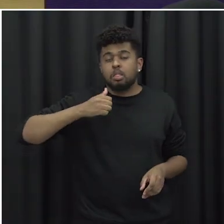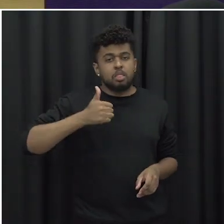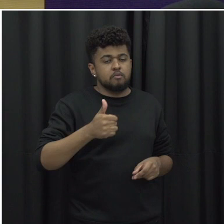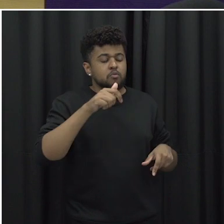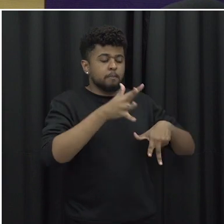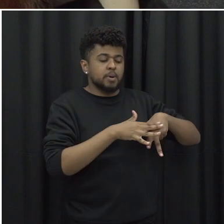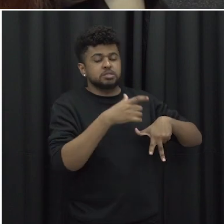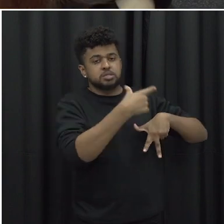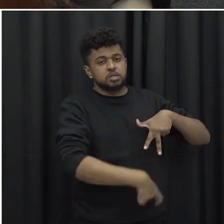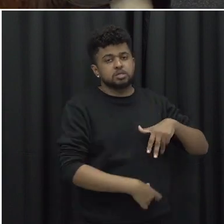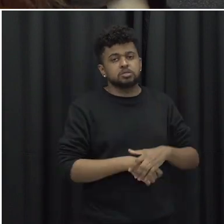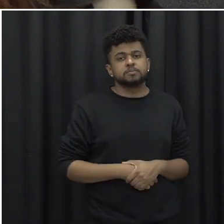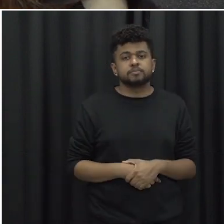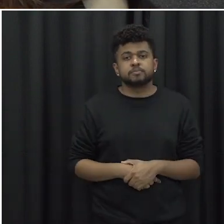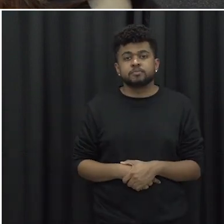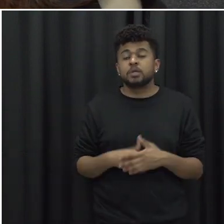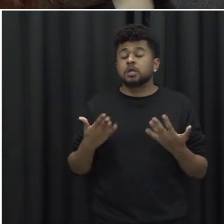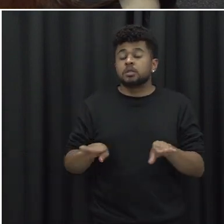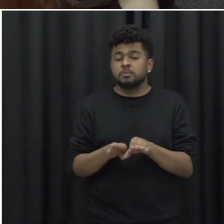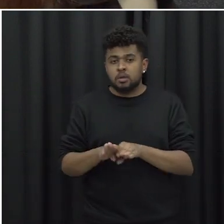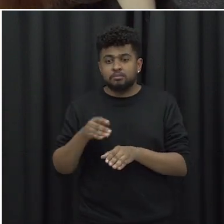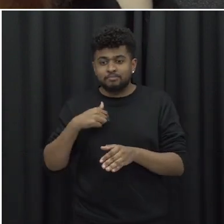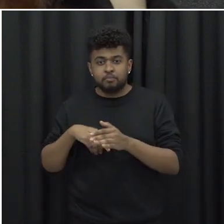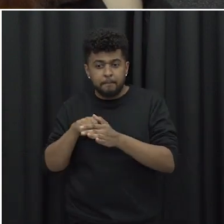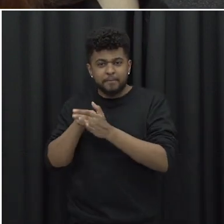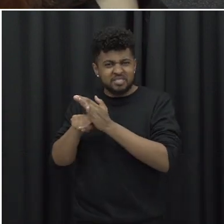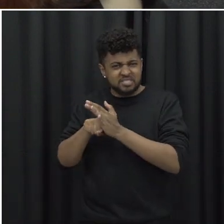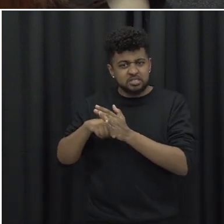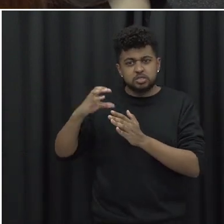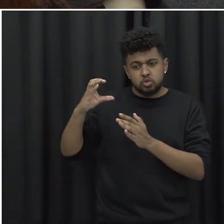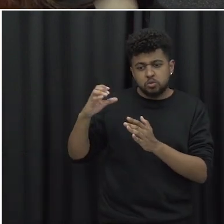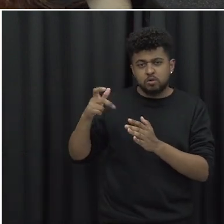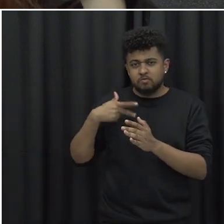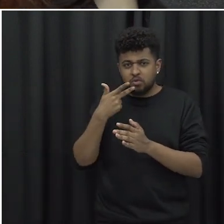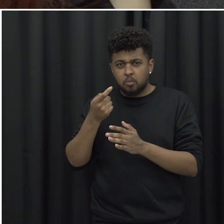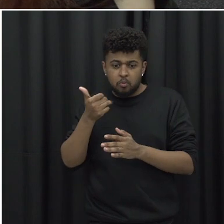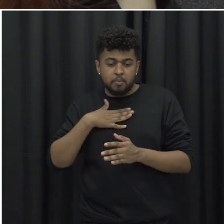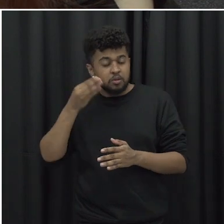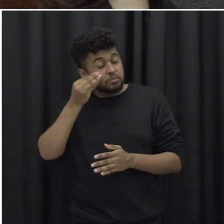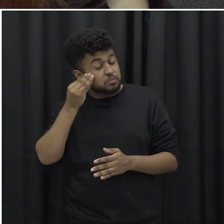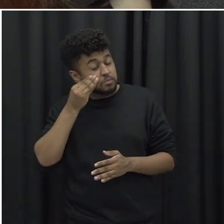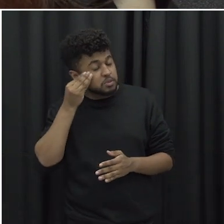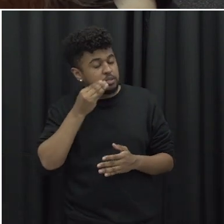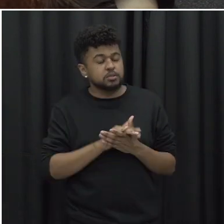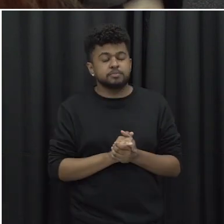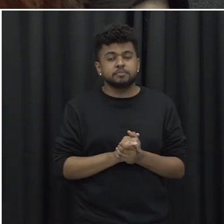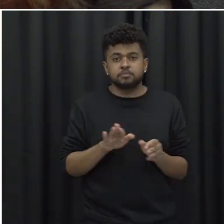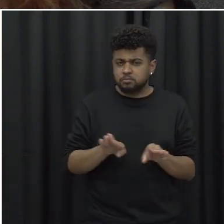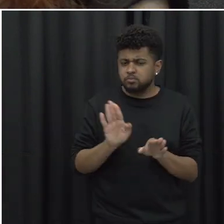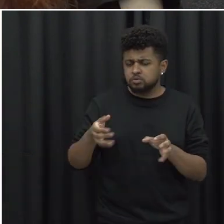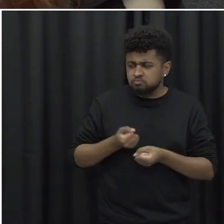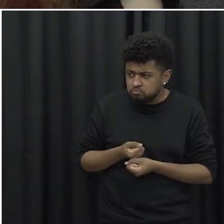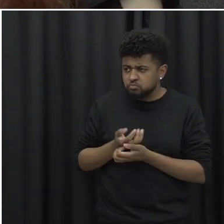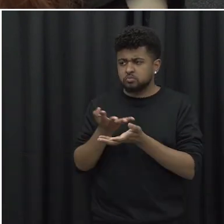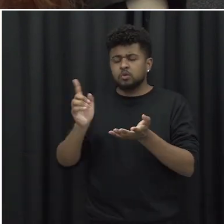da minha experiência, né, e que também já foi compartilhado por outros colegas do laboratório, enfim, outros pesquisadores na área de cannabis. Alguns anos atrás, quando a